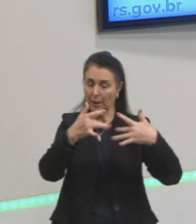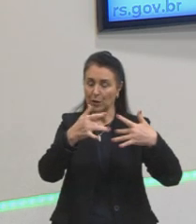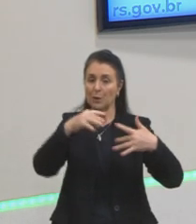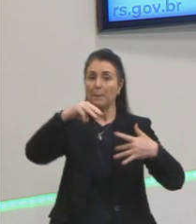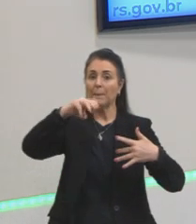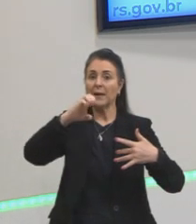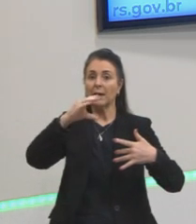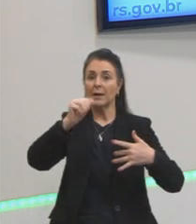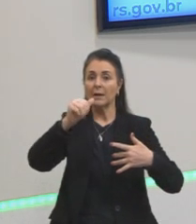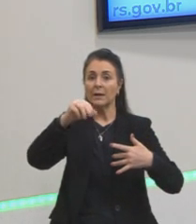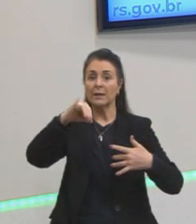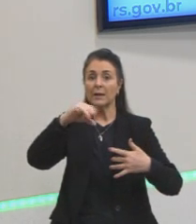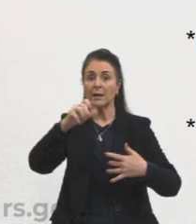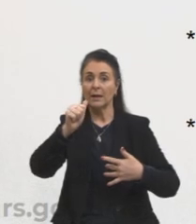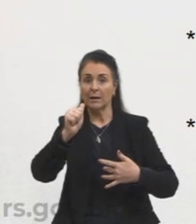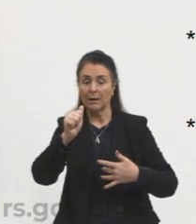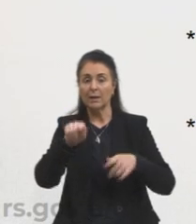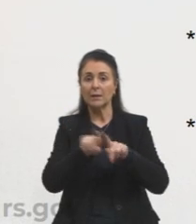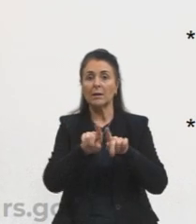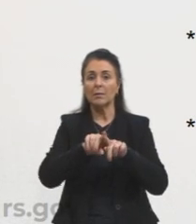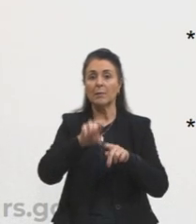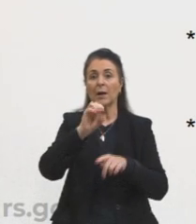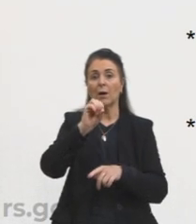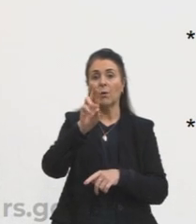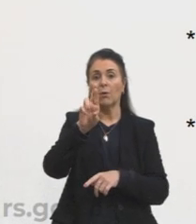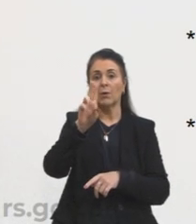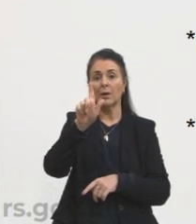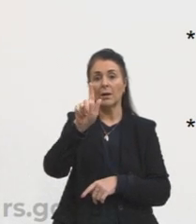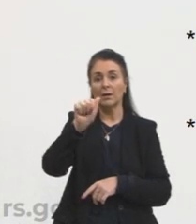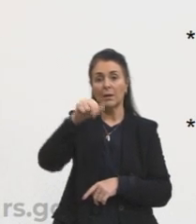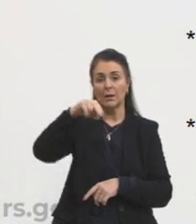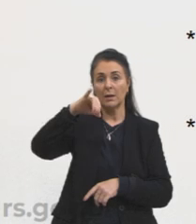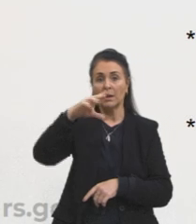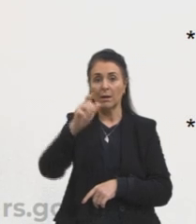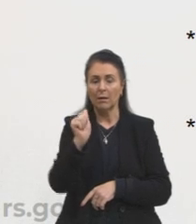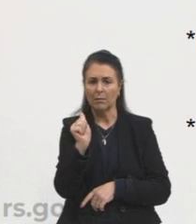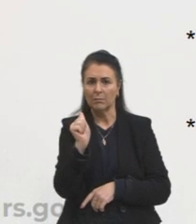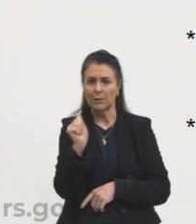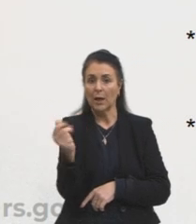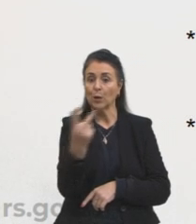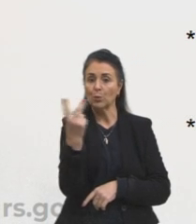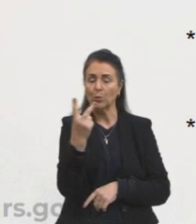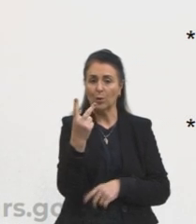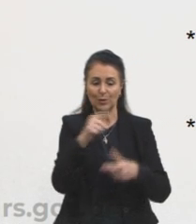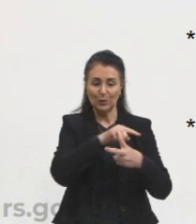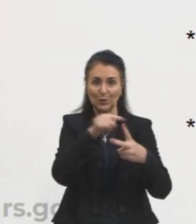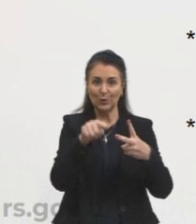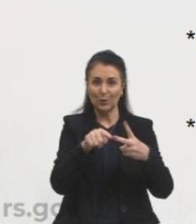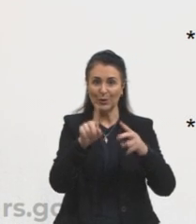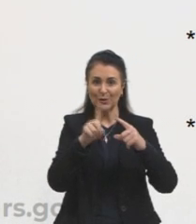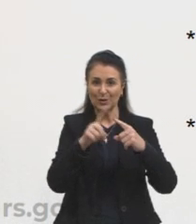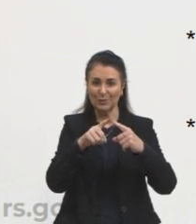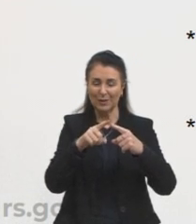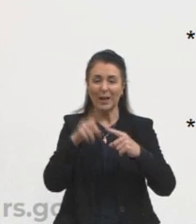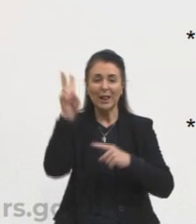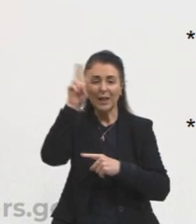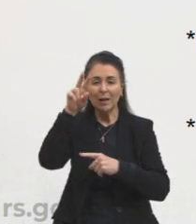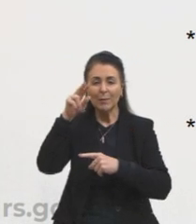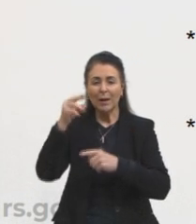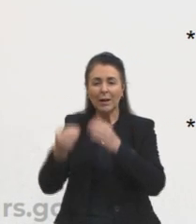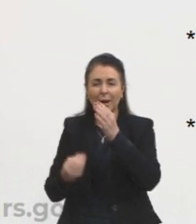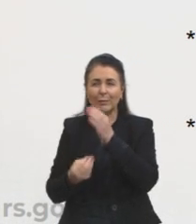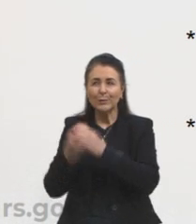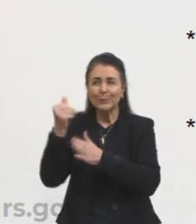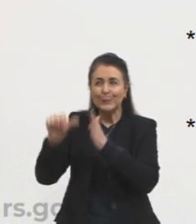solidariedade orgânica como é que era a solidariedade mecânica lá nos primitivos né nas Produções primitivas